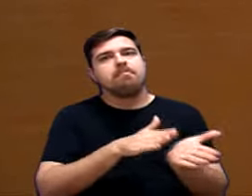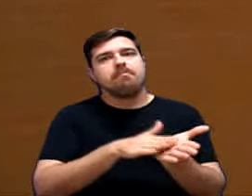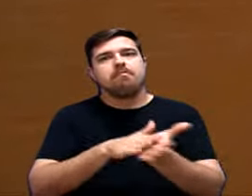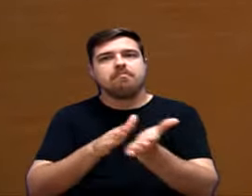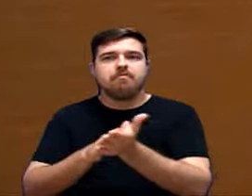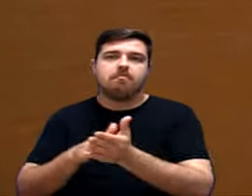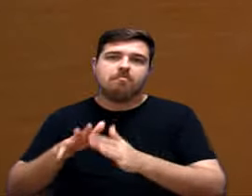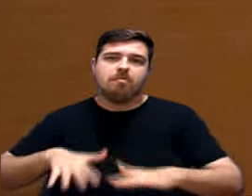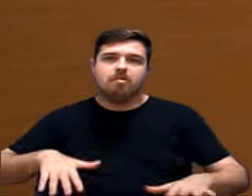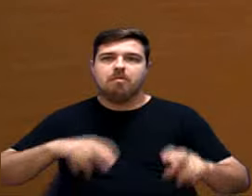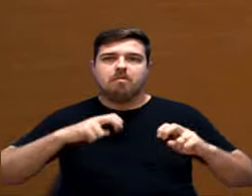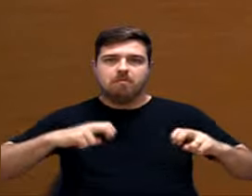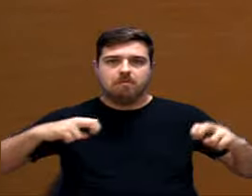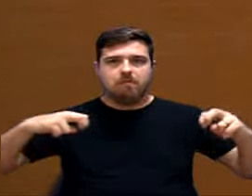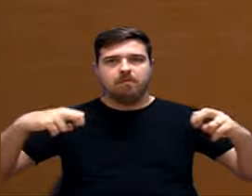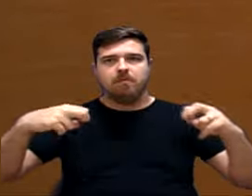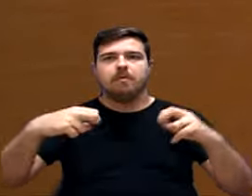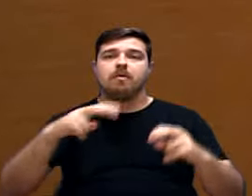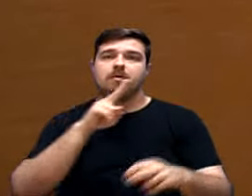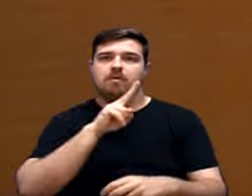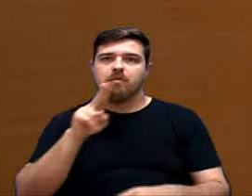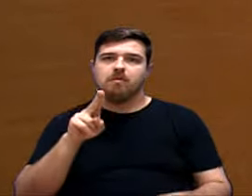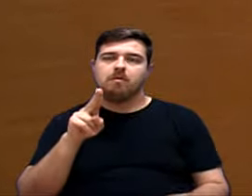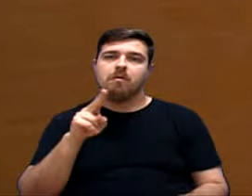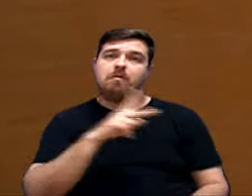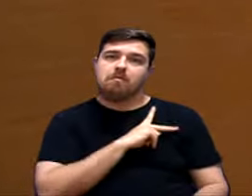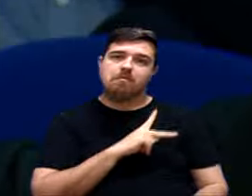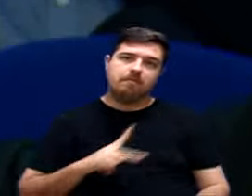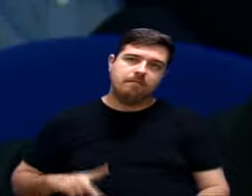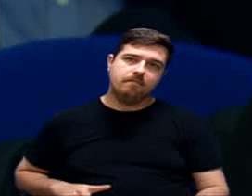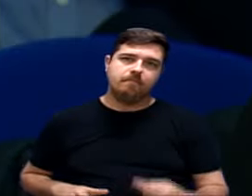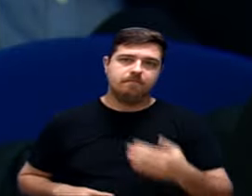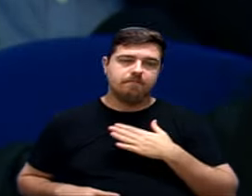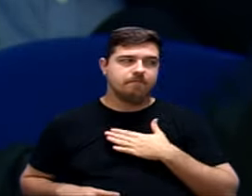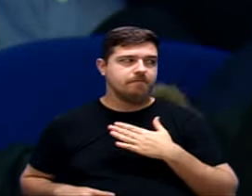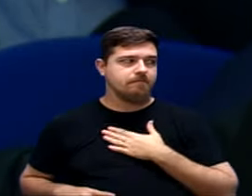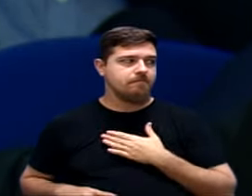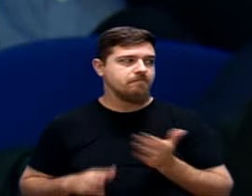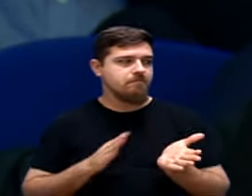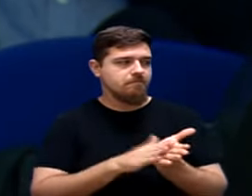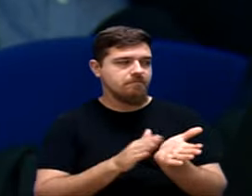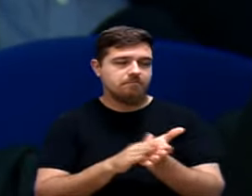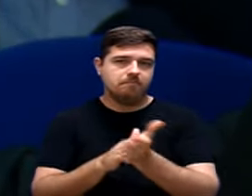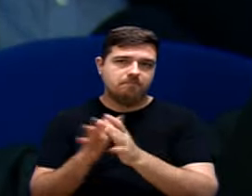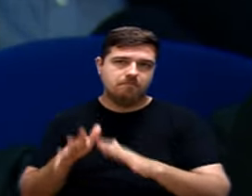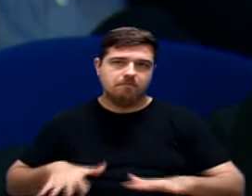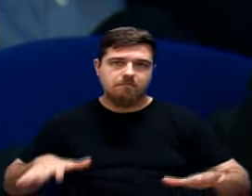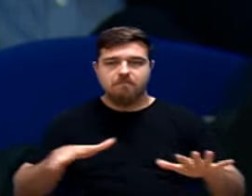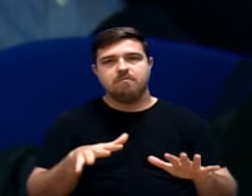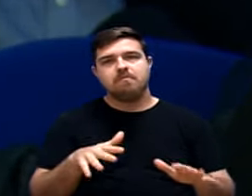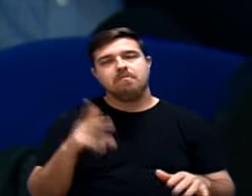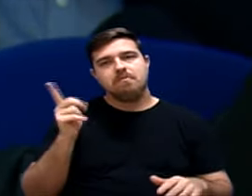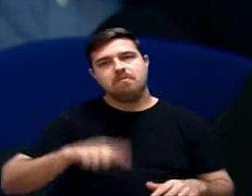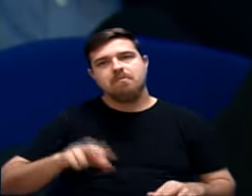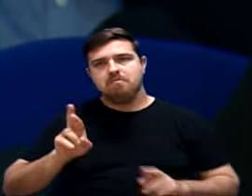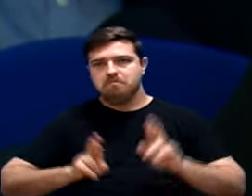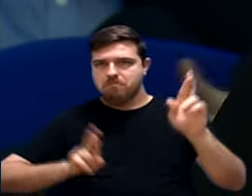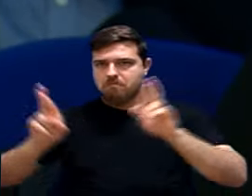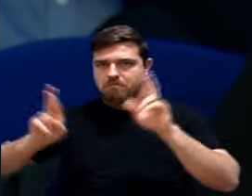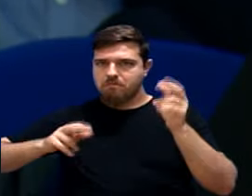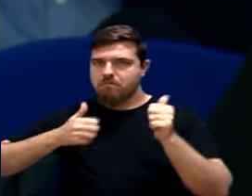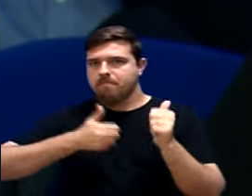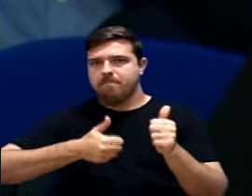a casa né Em Nome do Nosso Presidente eh parabenizar a todos os as demais autoridades que aqui